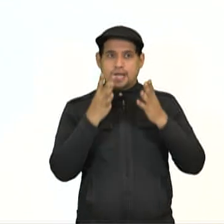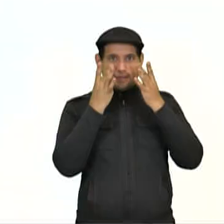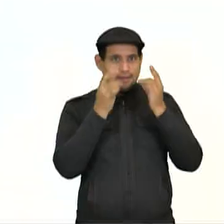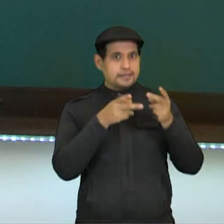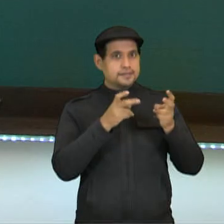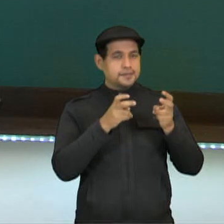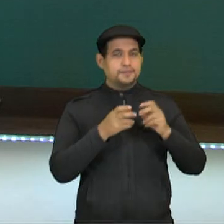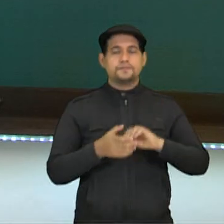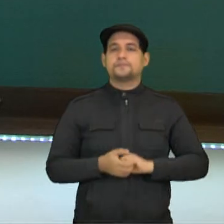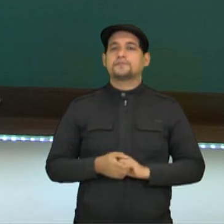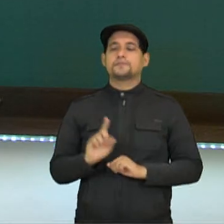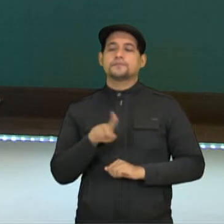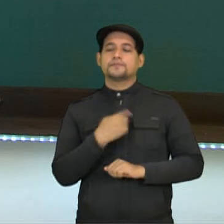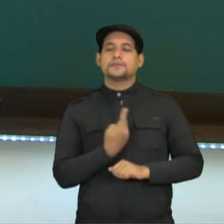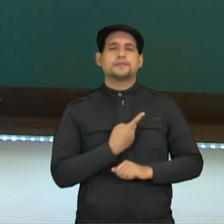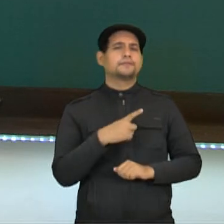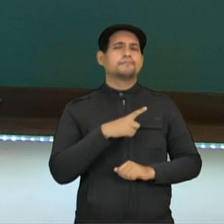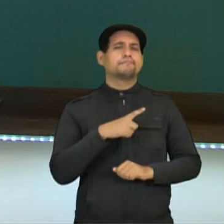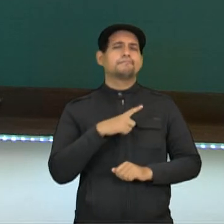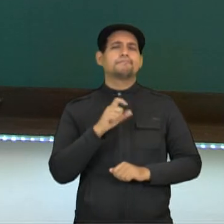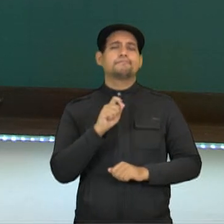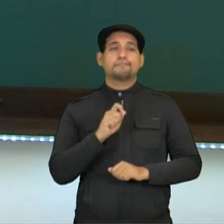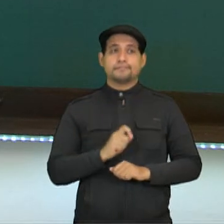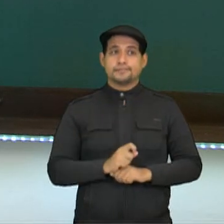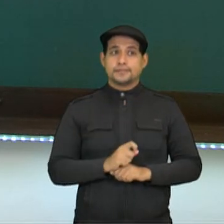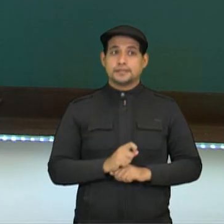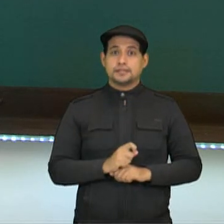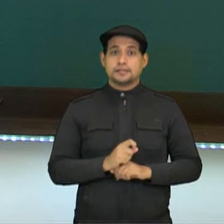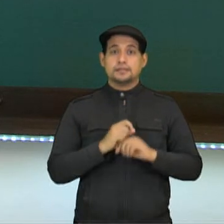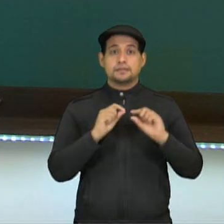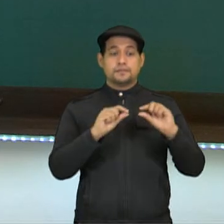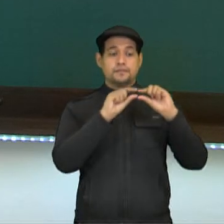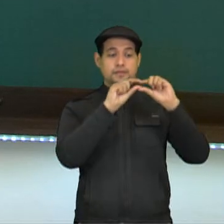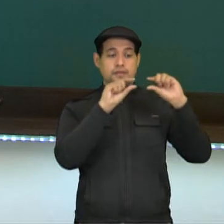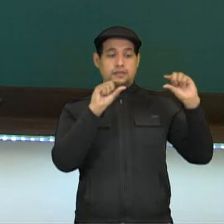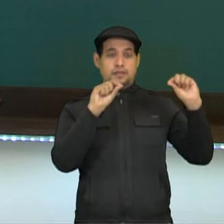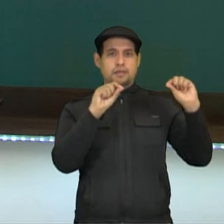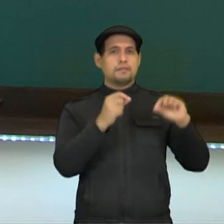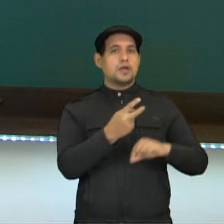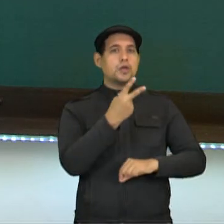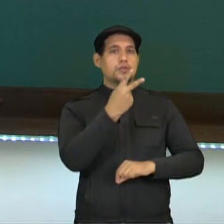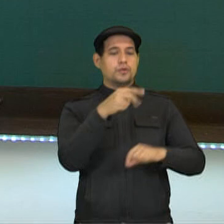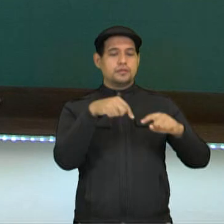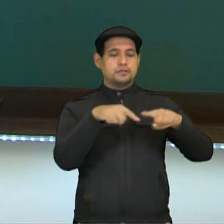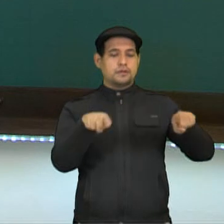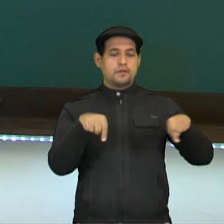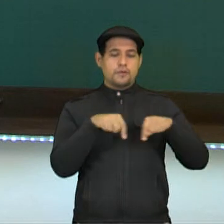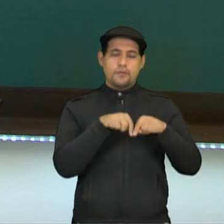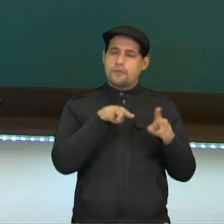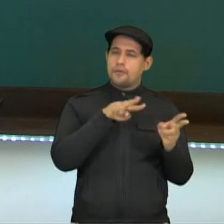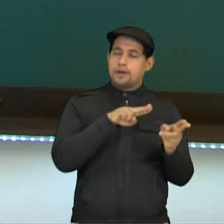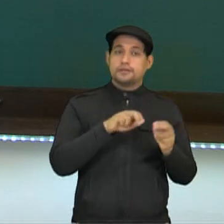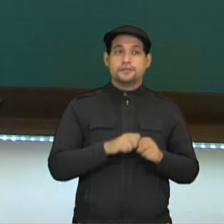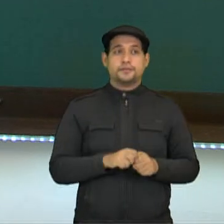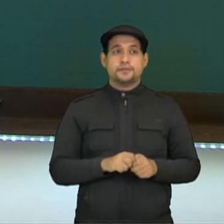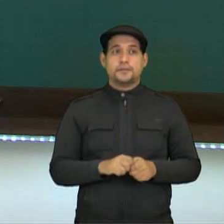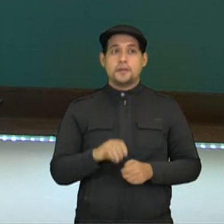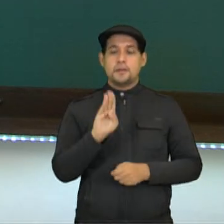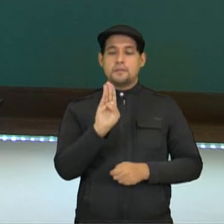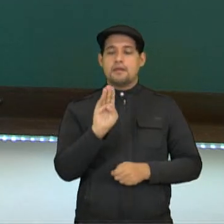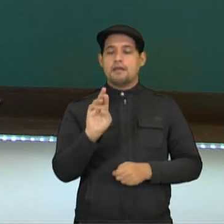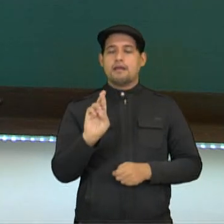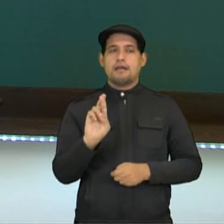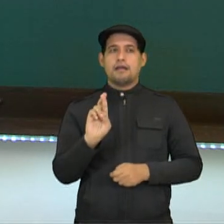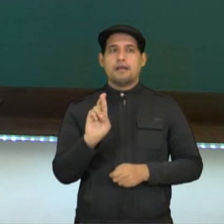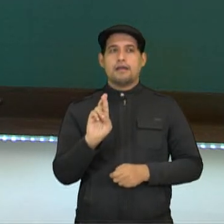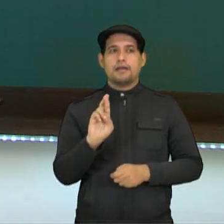só, pessoal, nós temos aqui em cima 2 quartos. BR